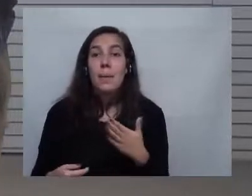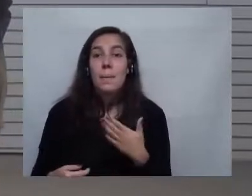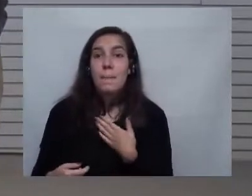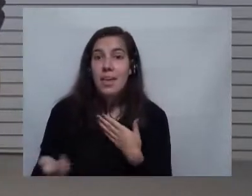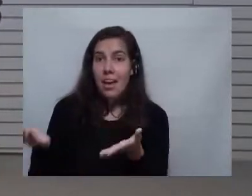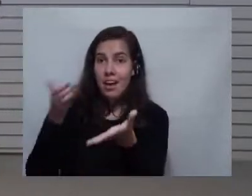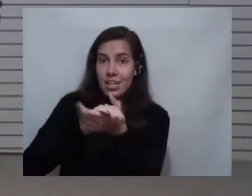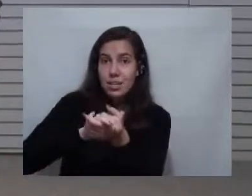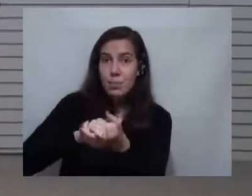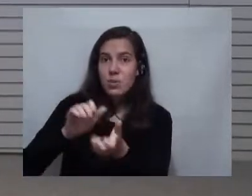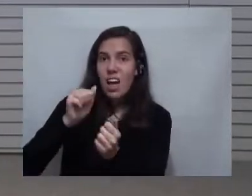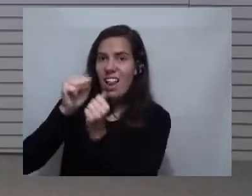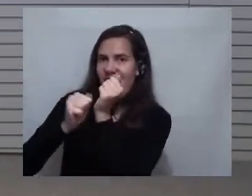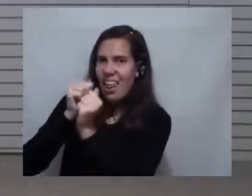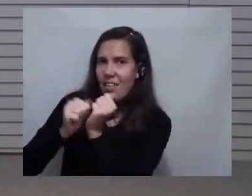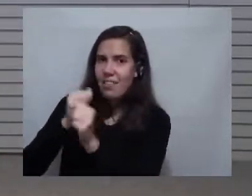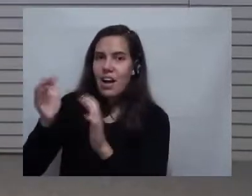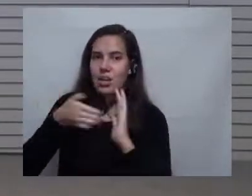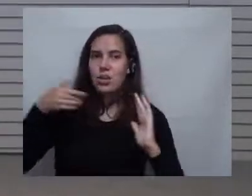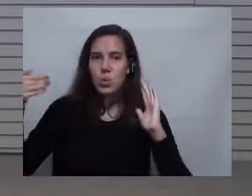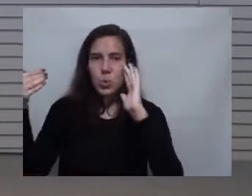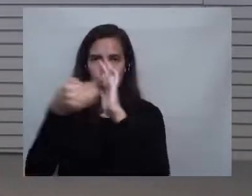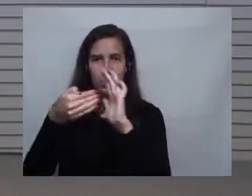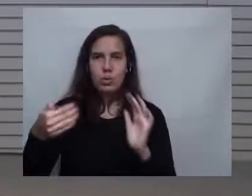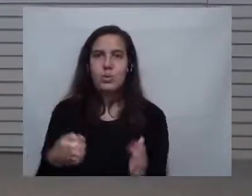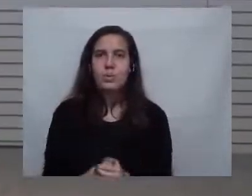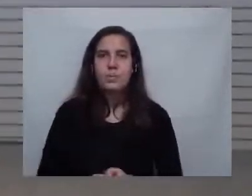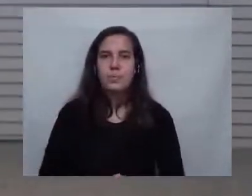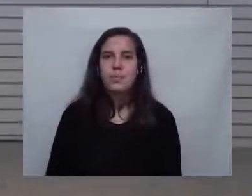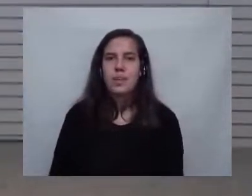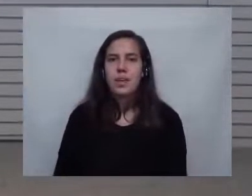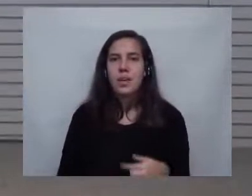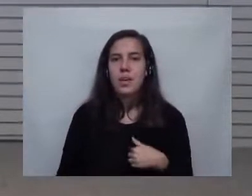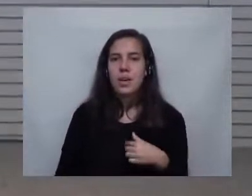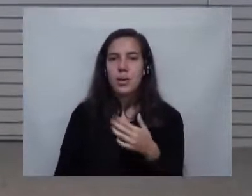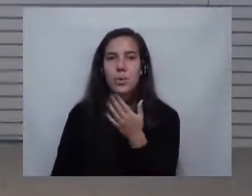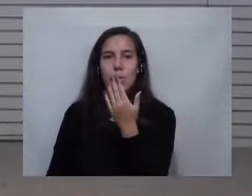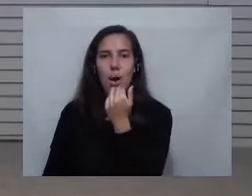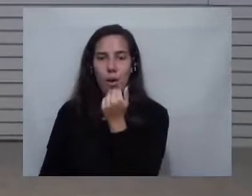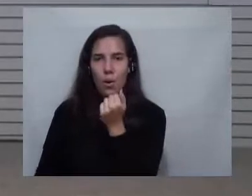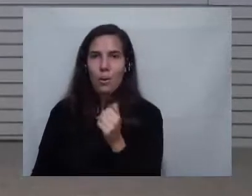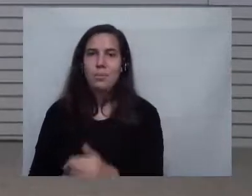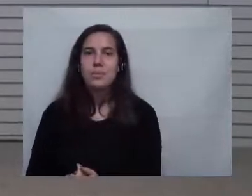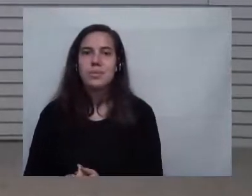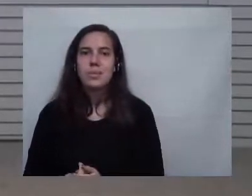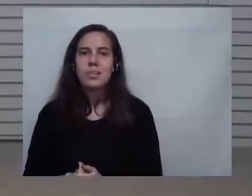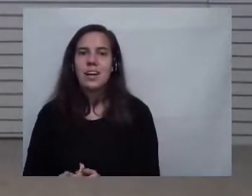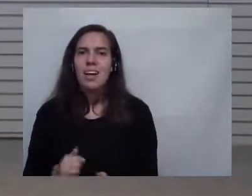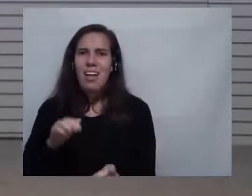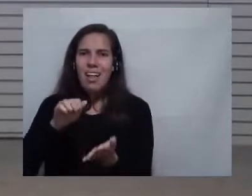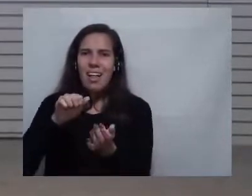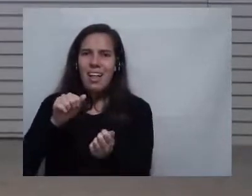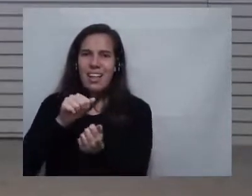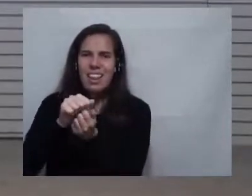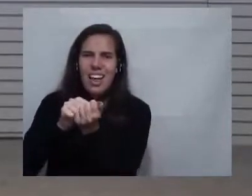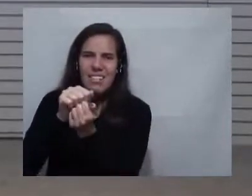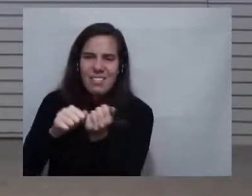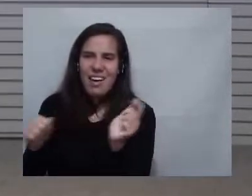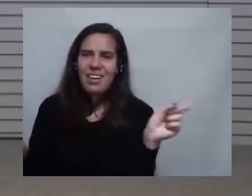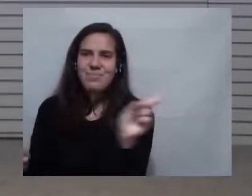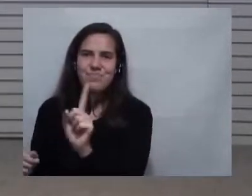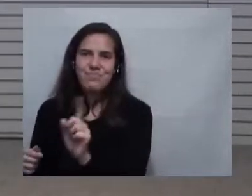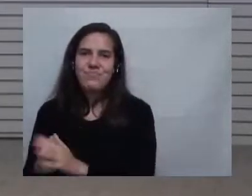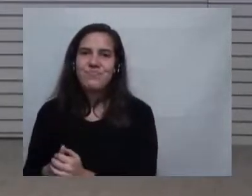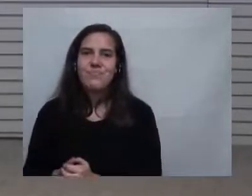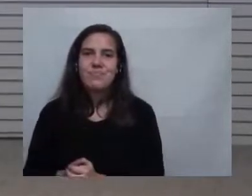botar ela com gosto de chão E aí eu comi ela falou assim vai vai fazer mas se for de morrer com